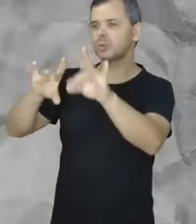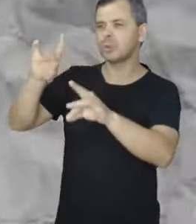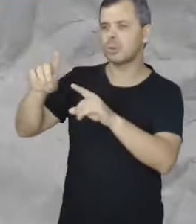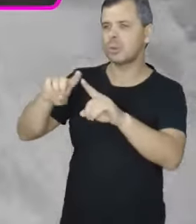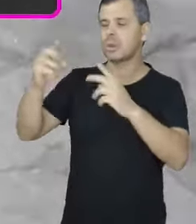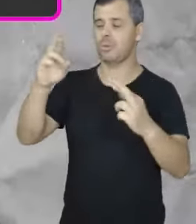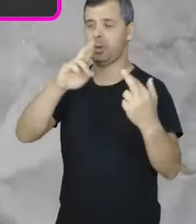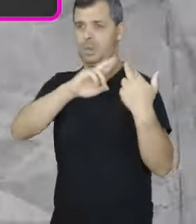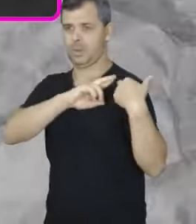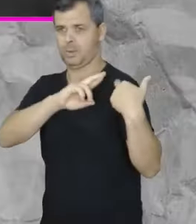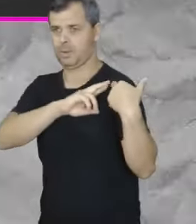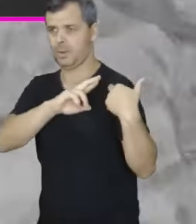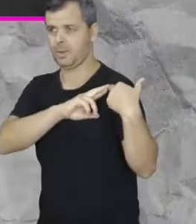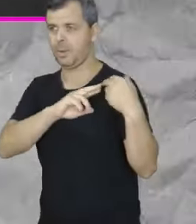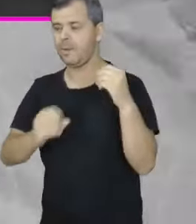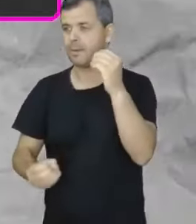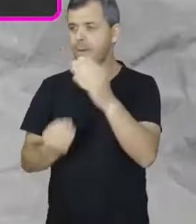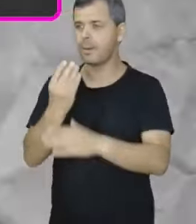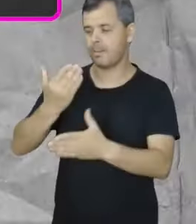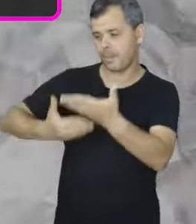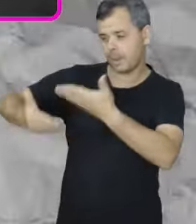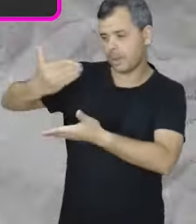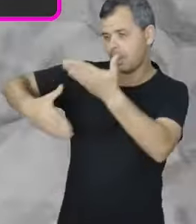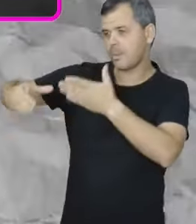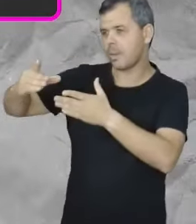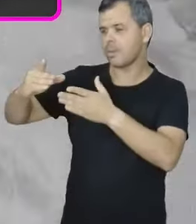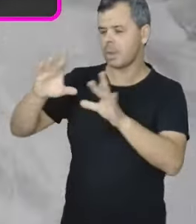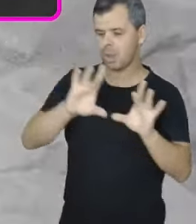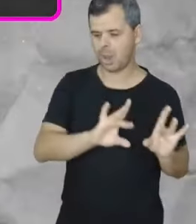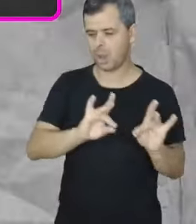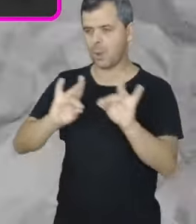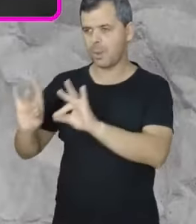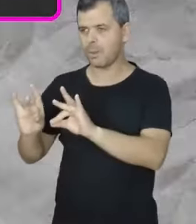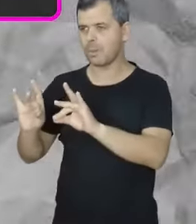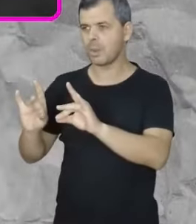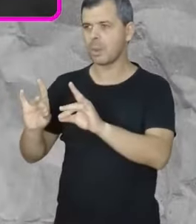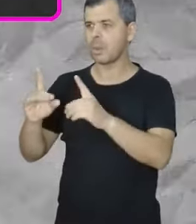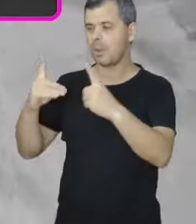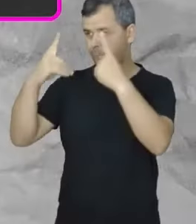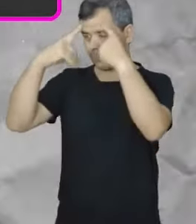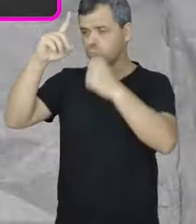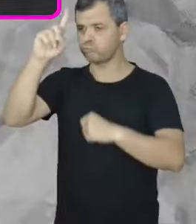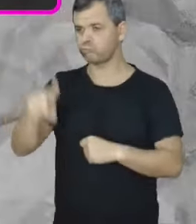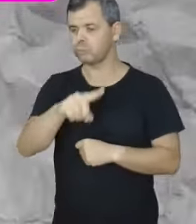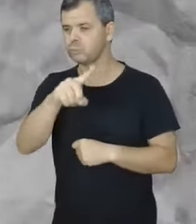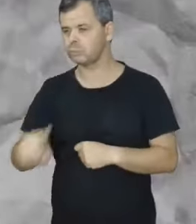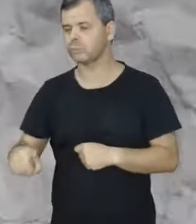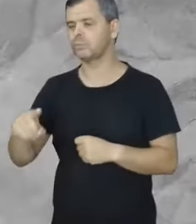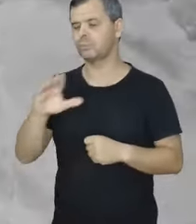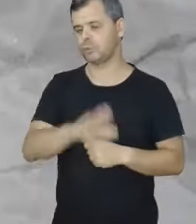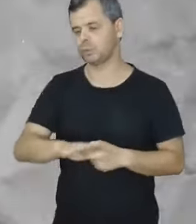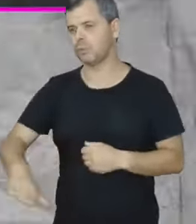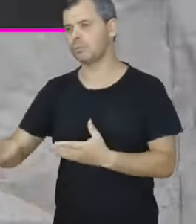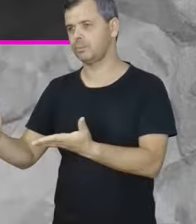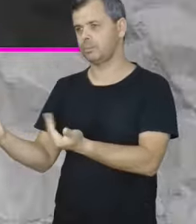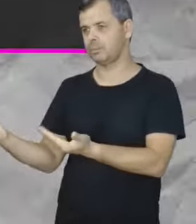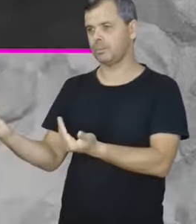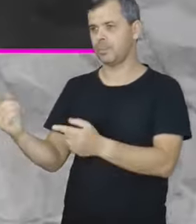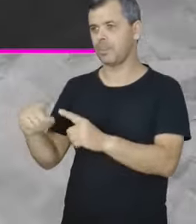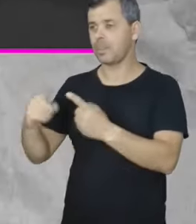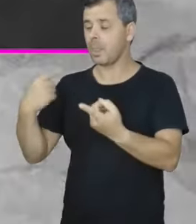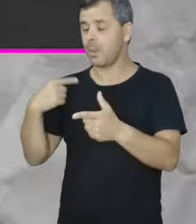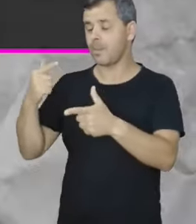a responsabilidade de realizar atendimentos e acompanhar casos de violação de direitos de crianças e adolescentes, encaminhar